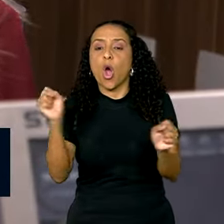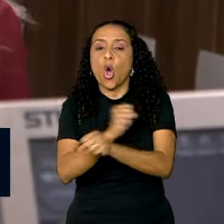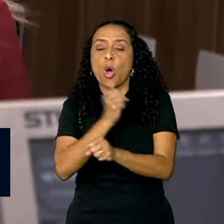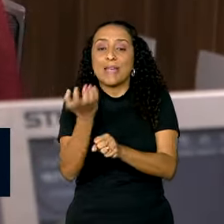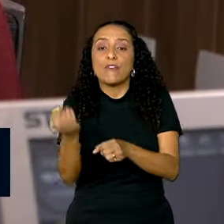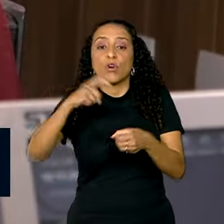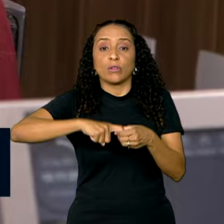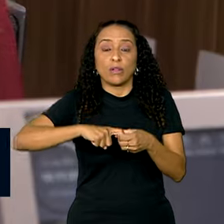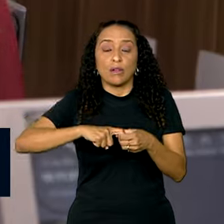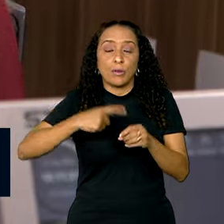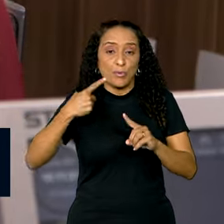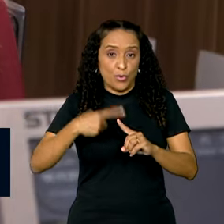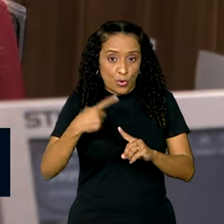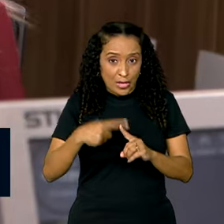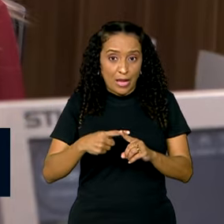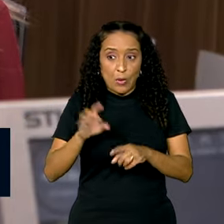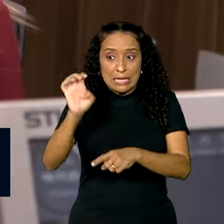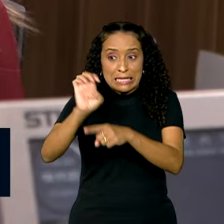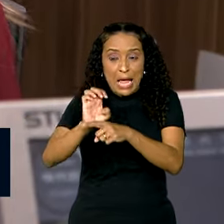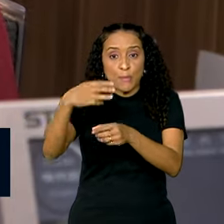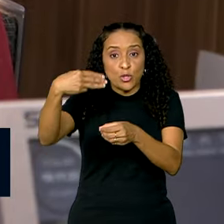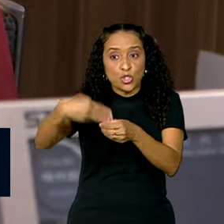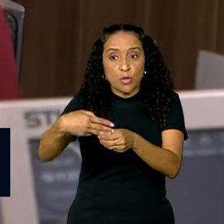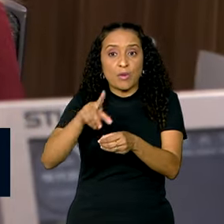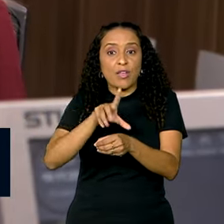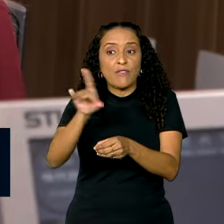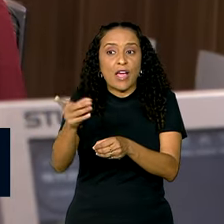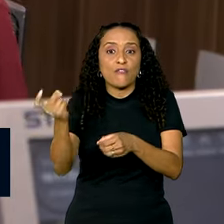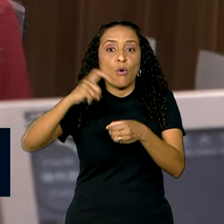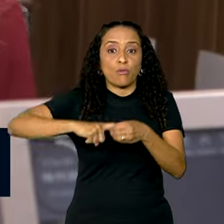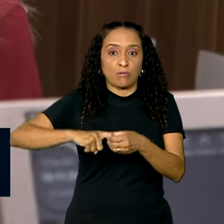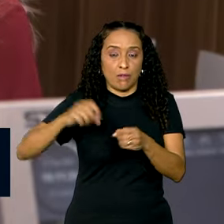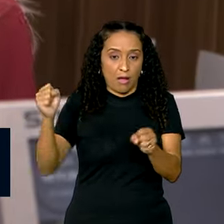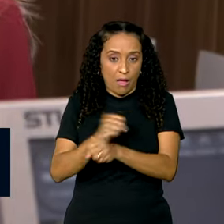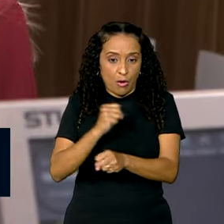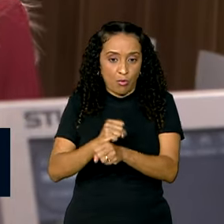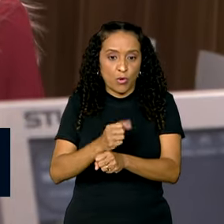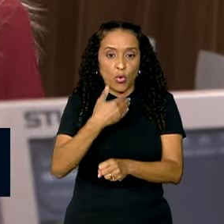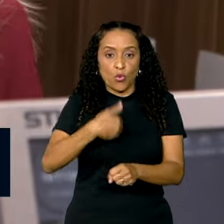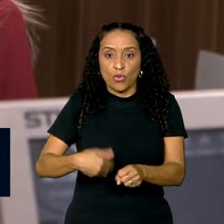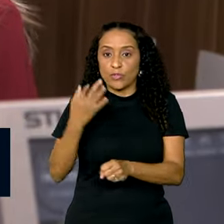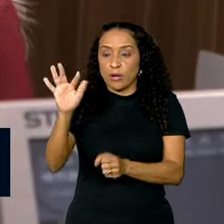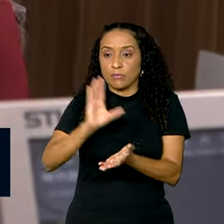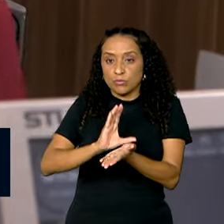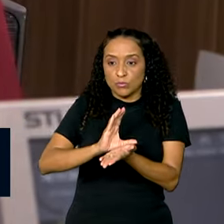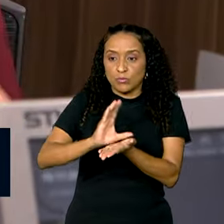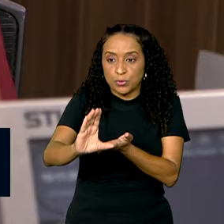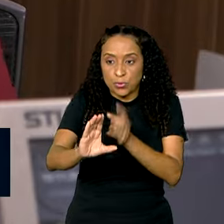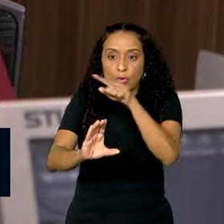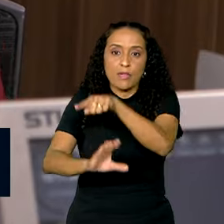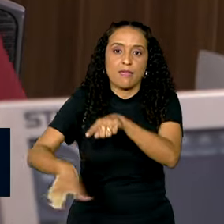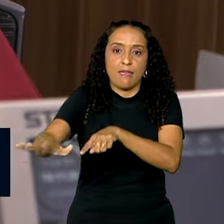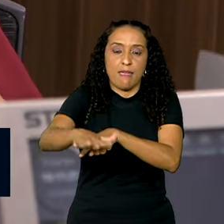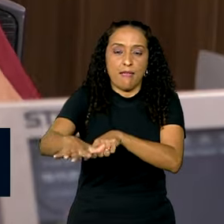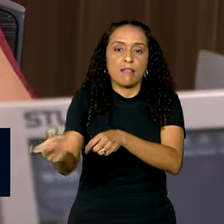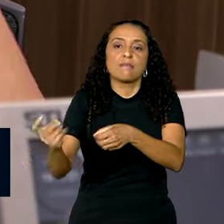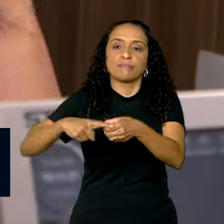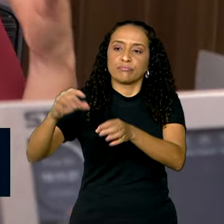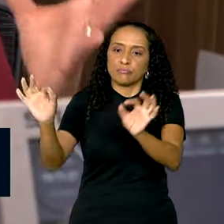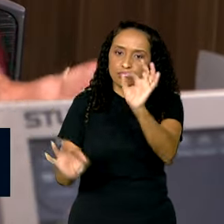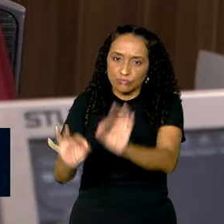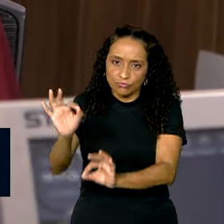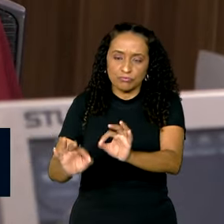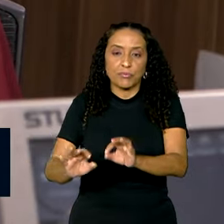queriam retomar por quê Porque é o estado e o município que vai retomar aquela obra o Governo Federal financia eles retomam e aí quando